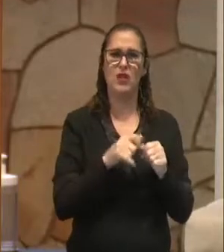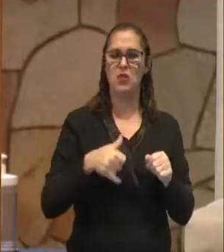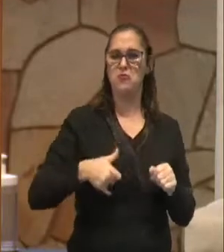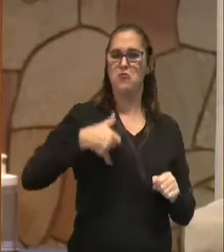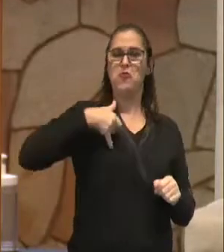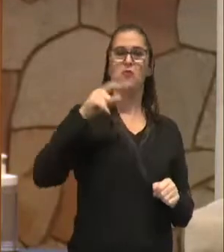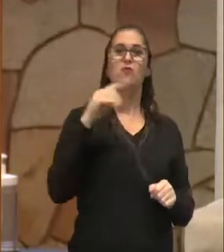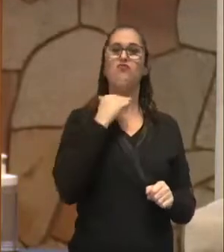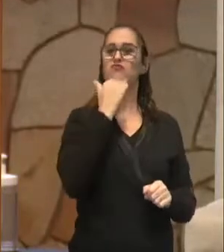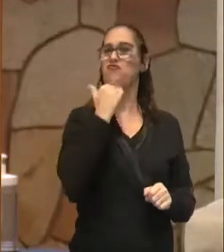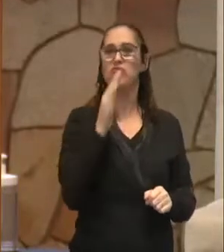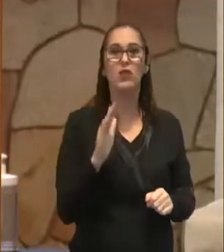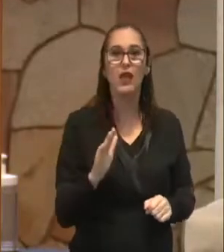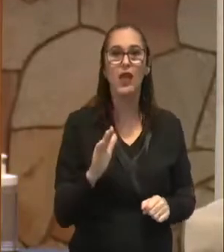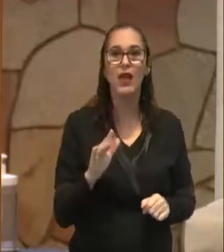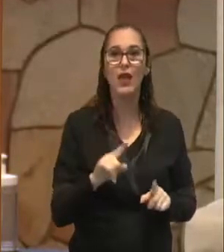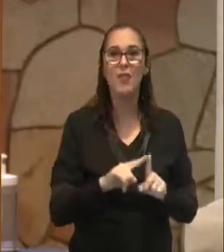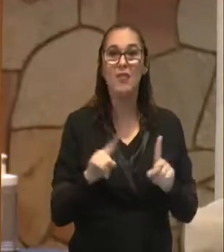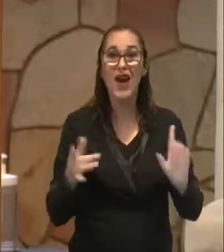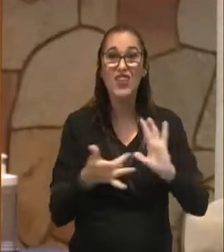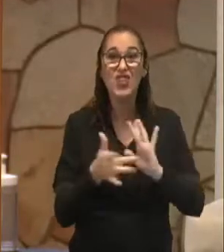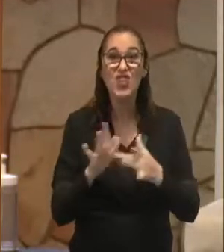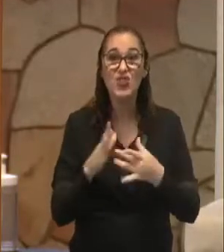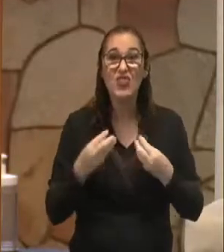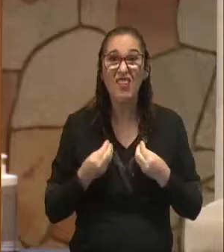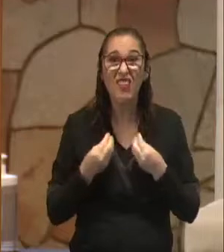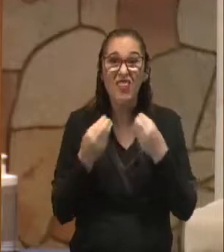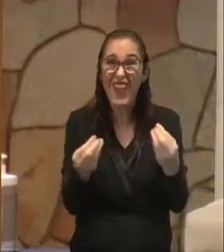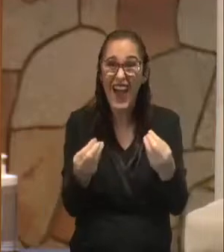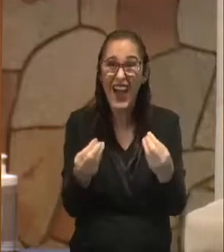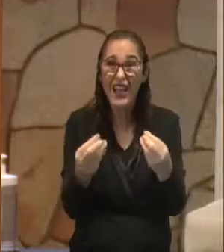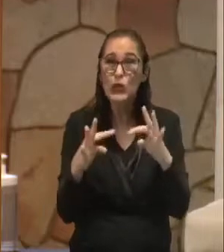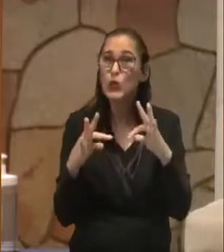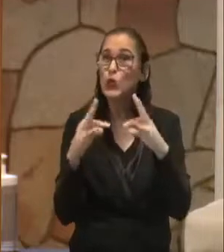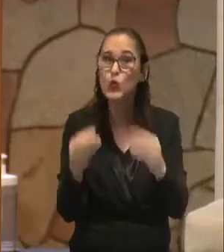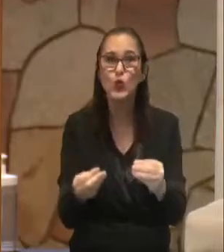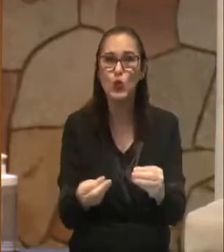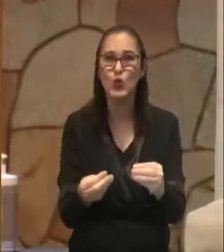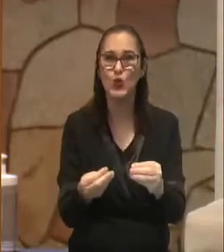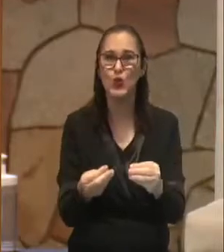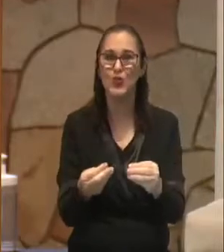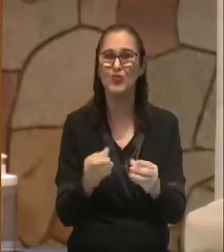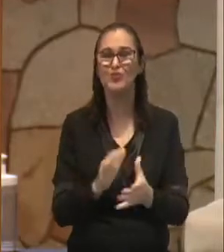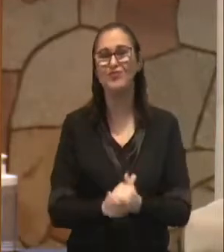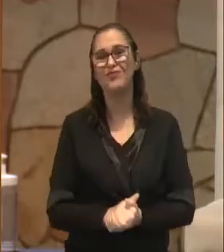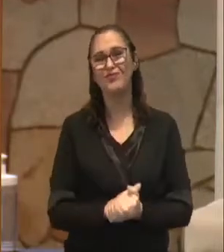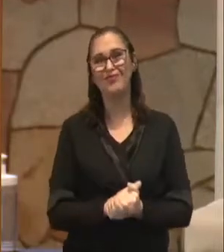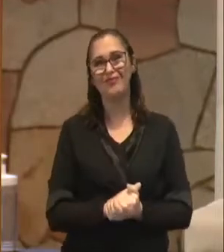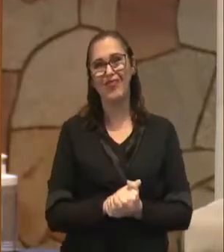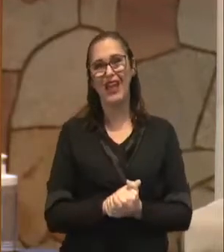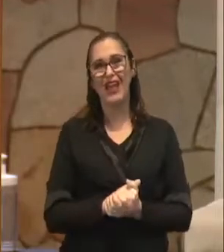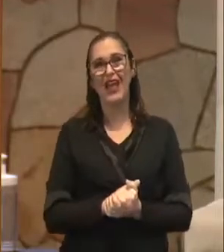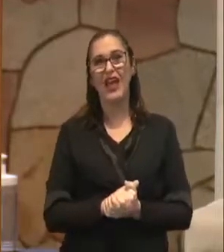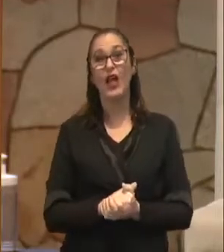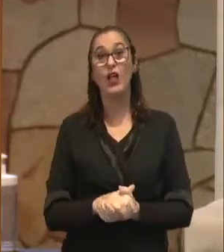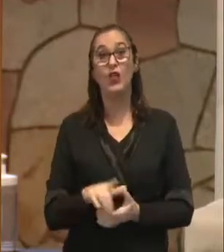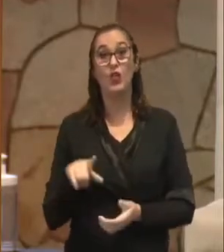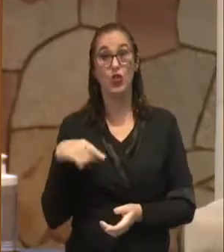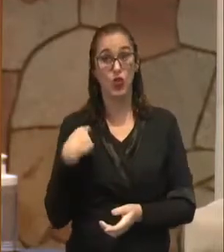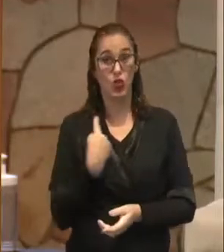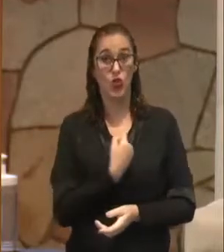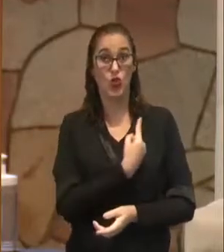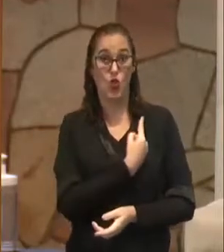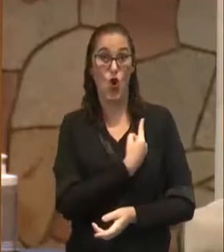Mas se a reflexão de Paulo é que nós não fizemos nada para sermos salvos,